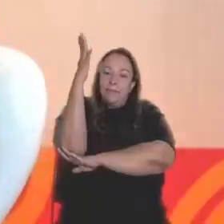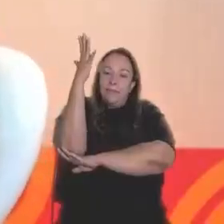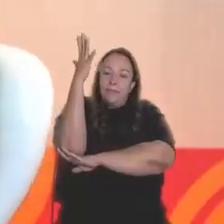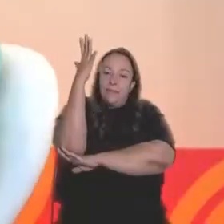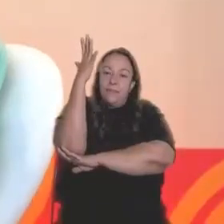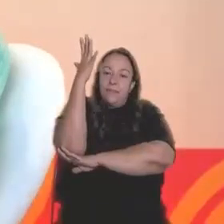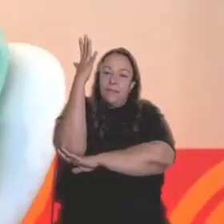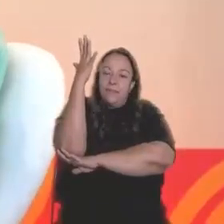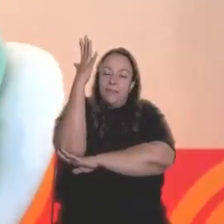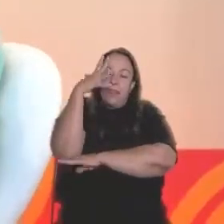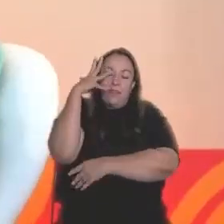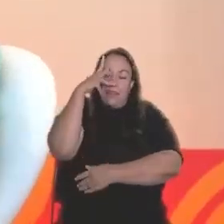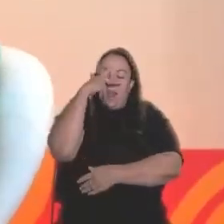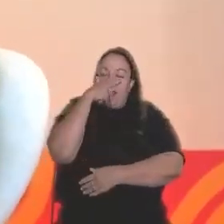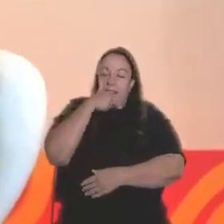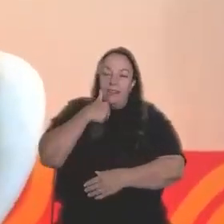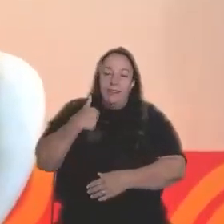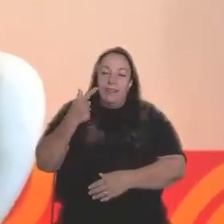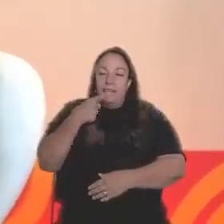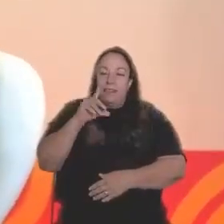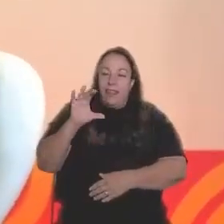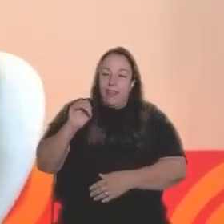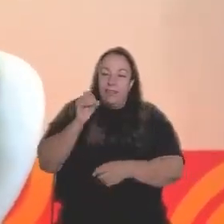como que ela vai estar daqui 10 anos, sabe?